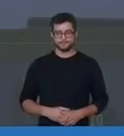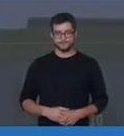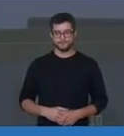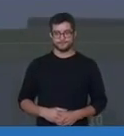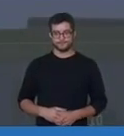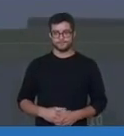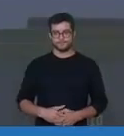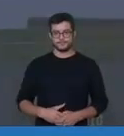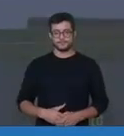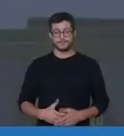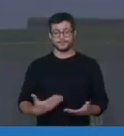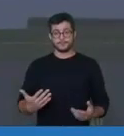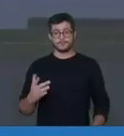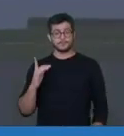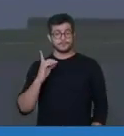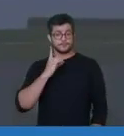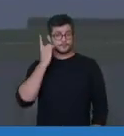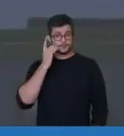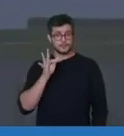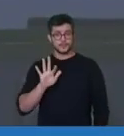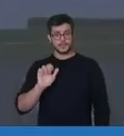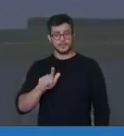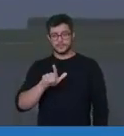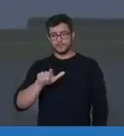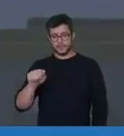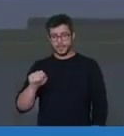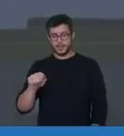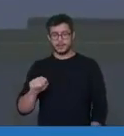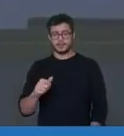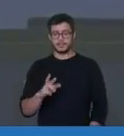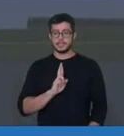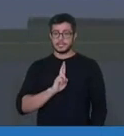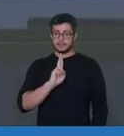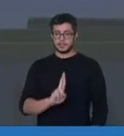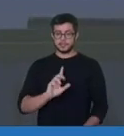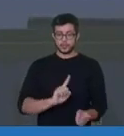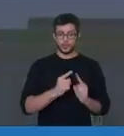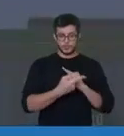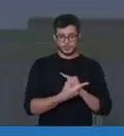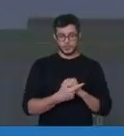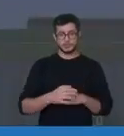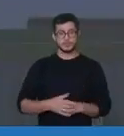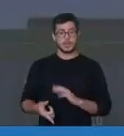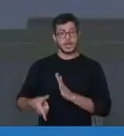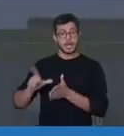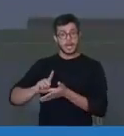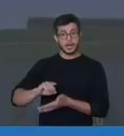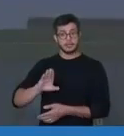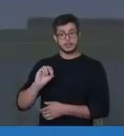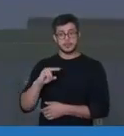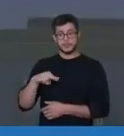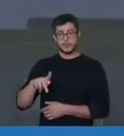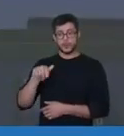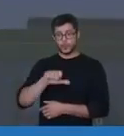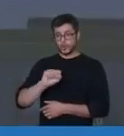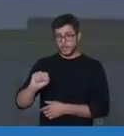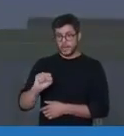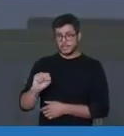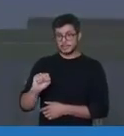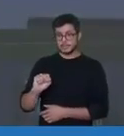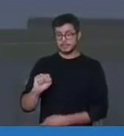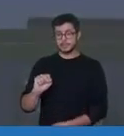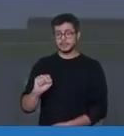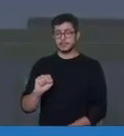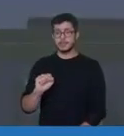Distrito Federal, falando pela oposição. Obrigado também ao deputado Bongás, do PT do Rio Grande do Sul, que falou pelo governo. Já não está